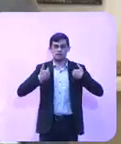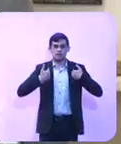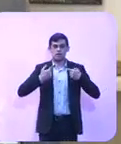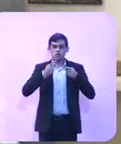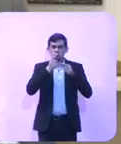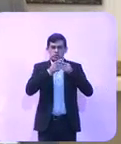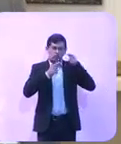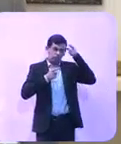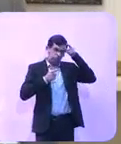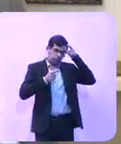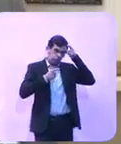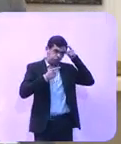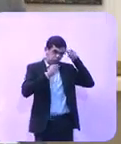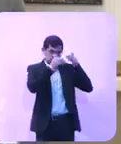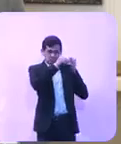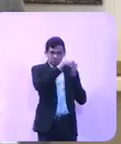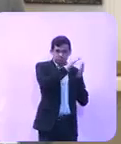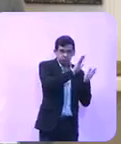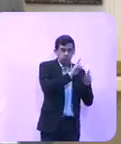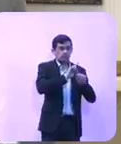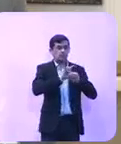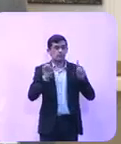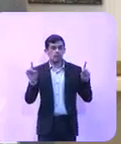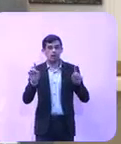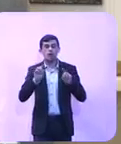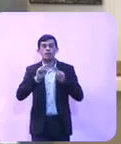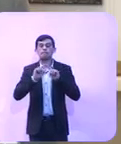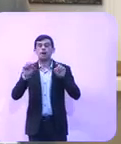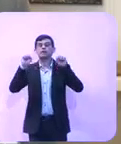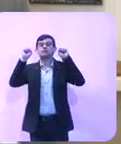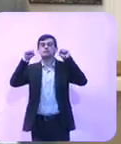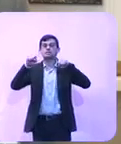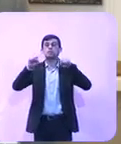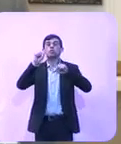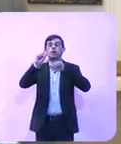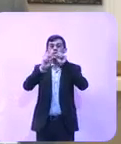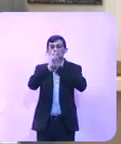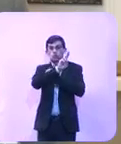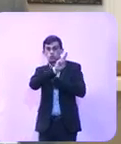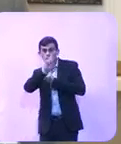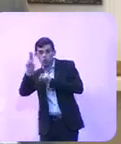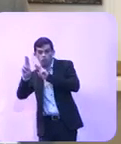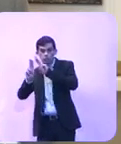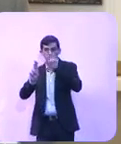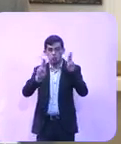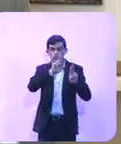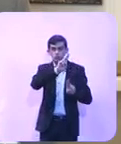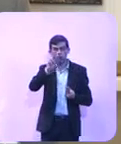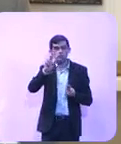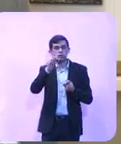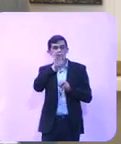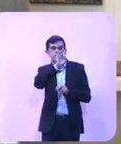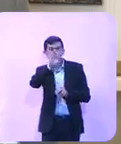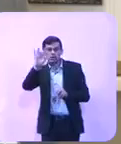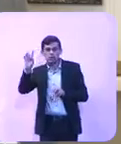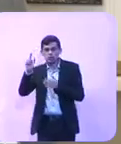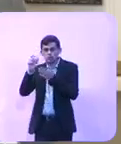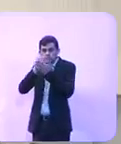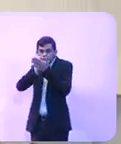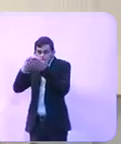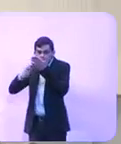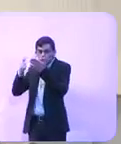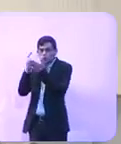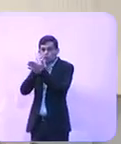os espíritos se submetem a vocês, e sim porque o nome de cada um de vocês está registrado no